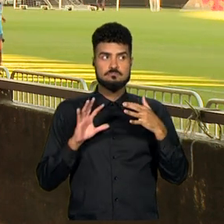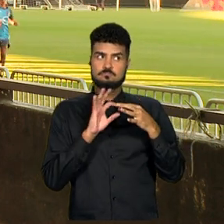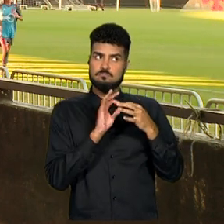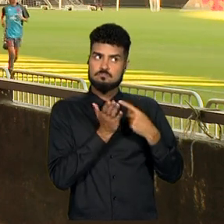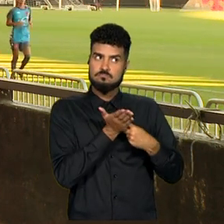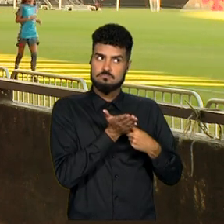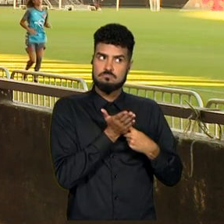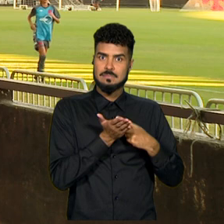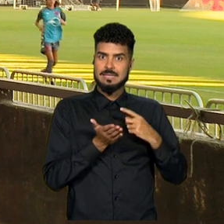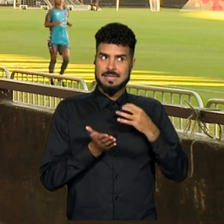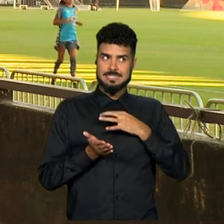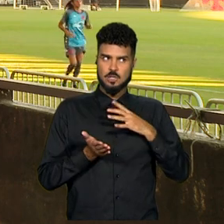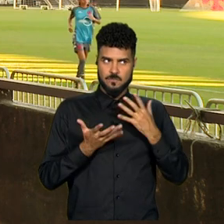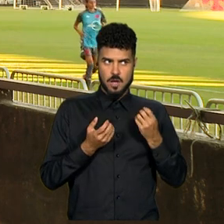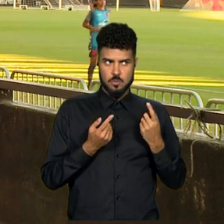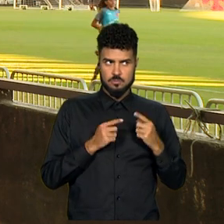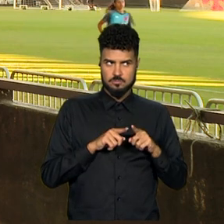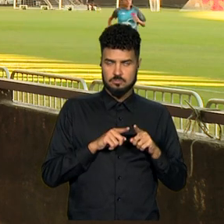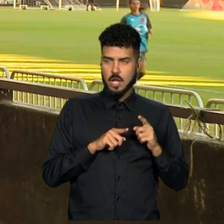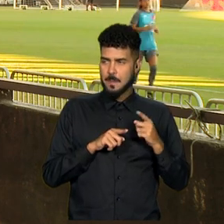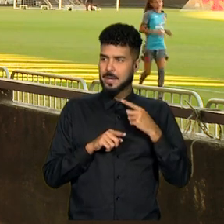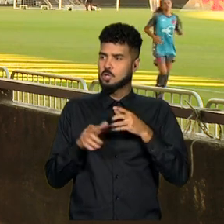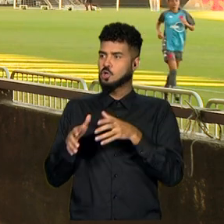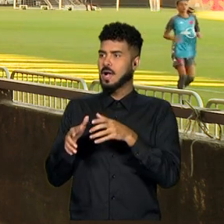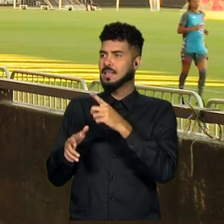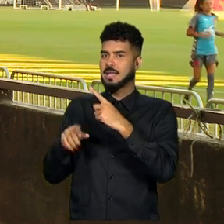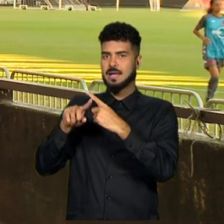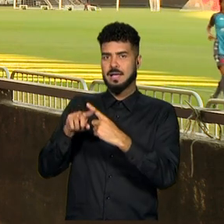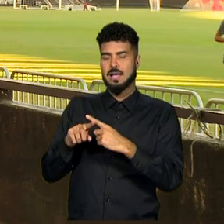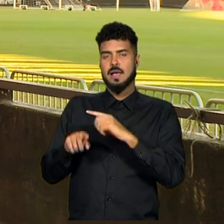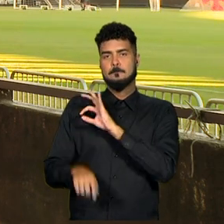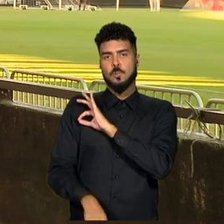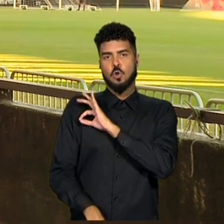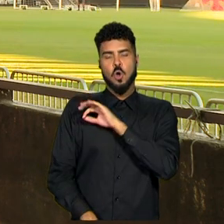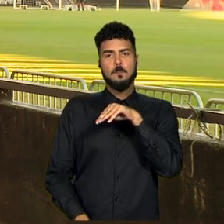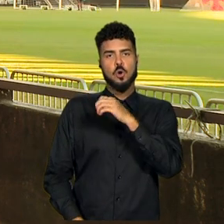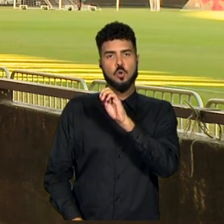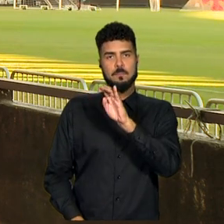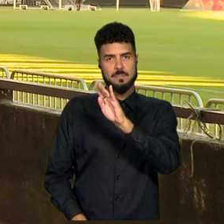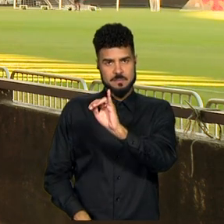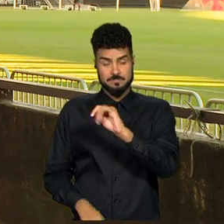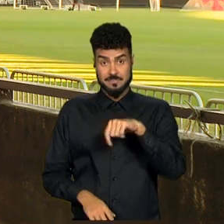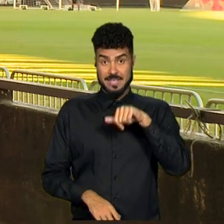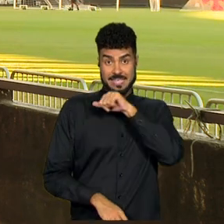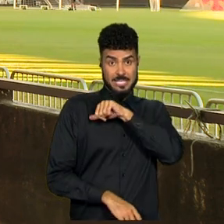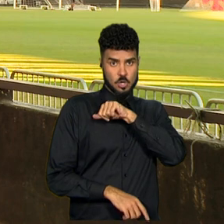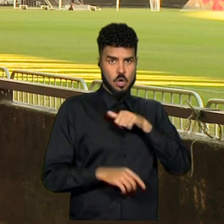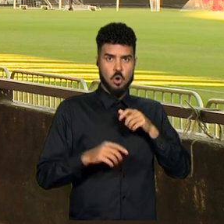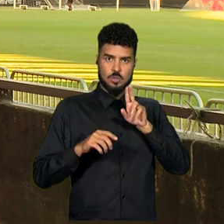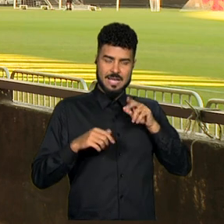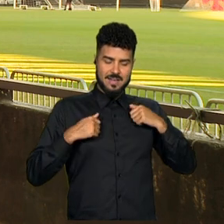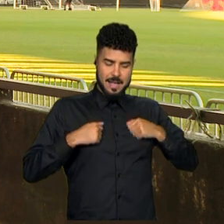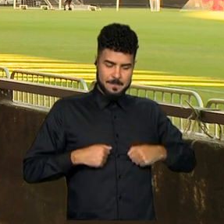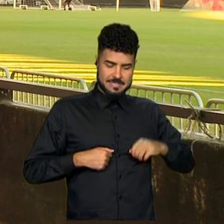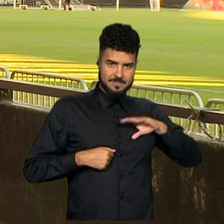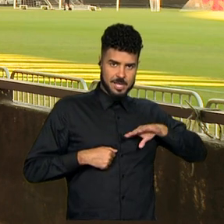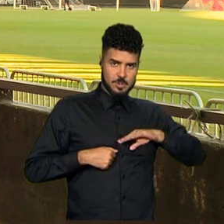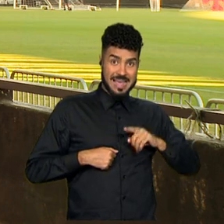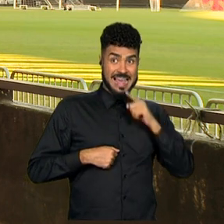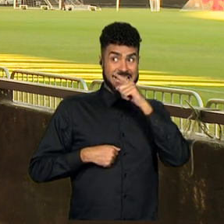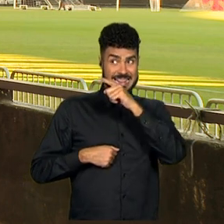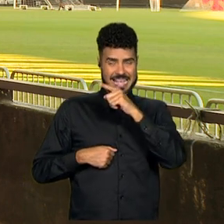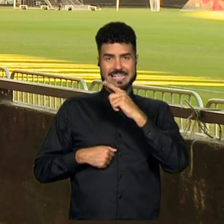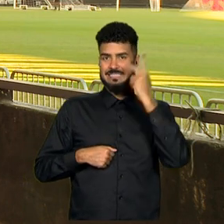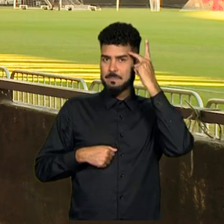um combinado para disputar esse torneio do Morumbi. Aqui no Rio disputariam com a camisa do Vasco e em São Paulo com a camisa